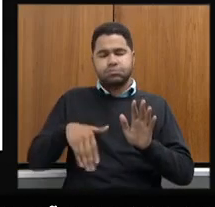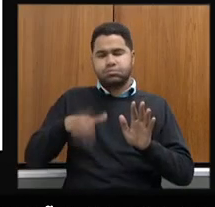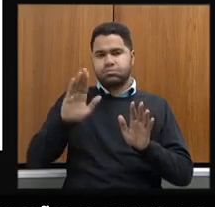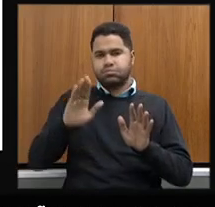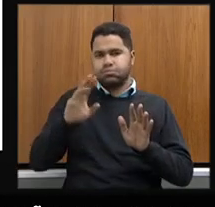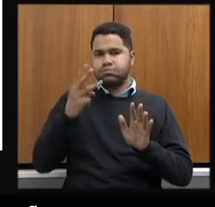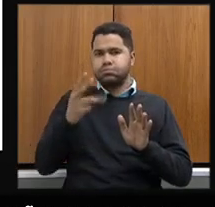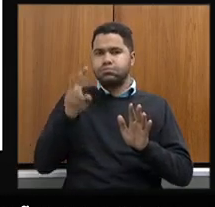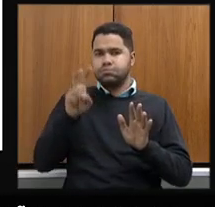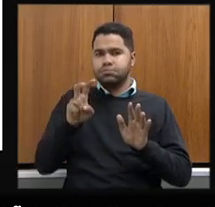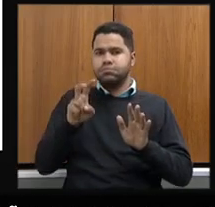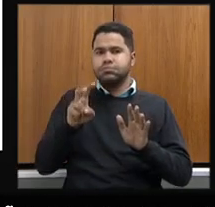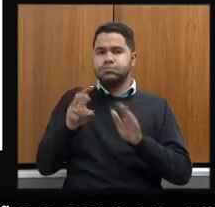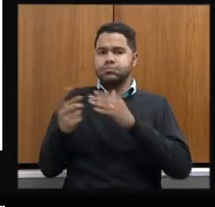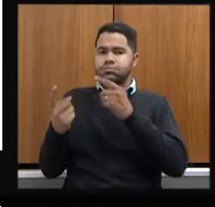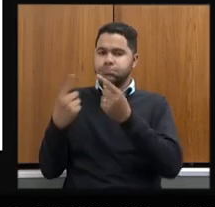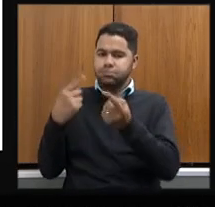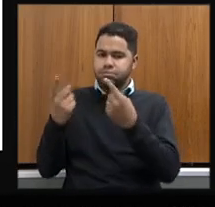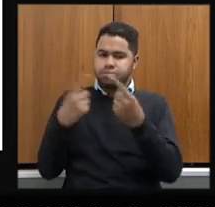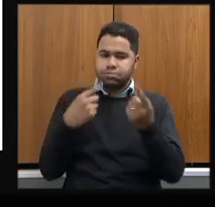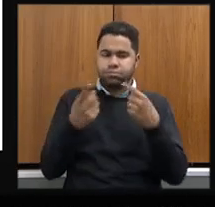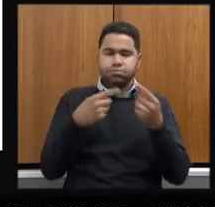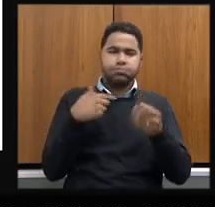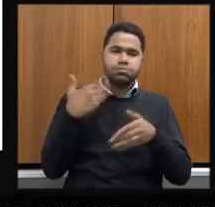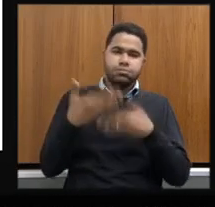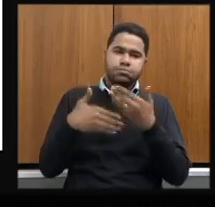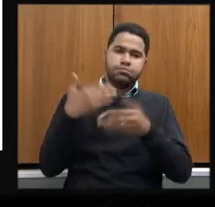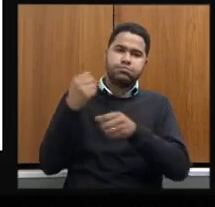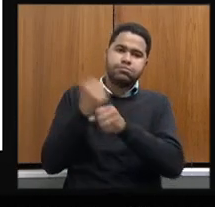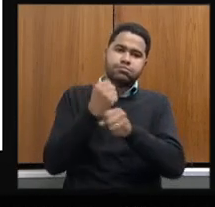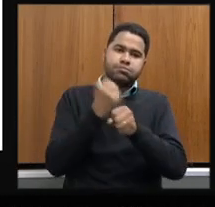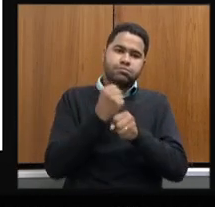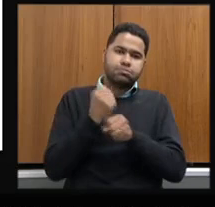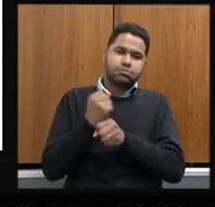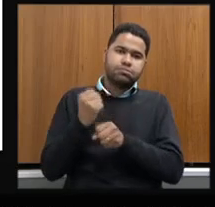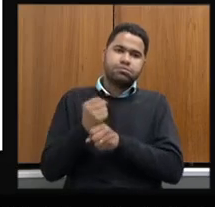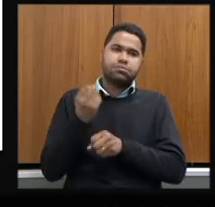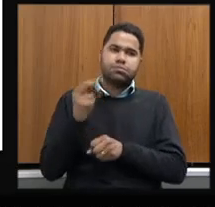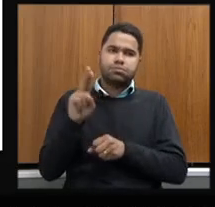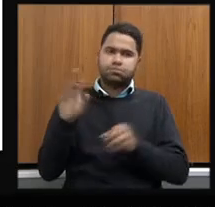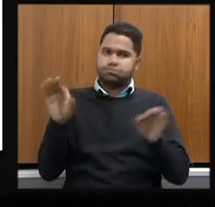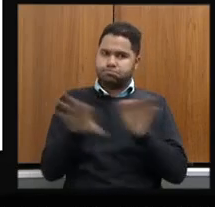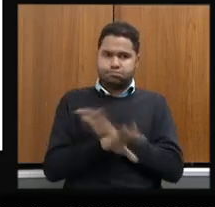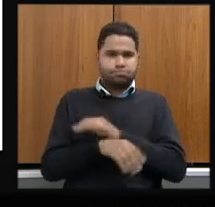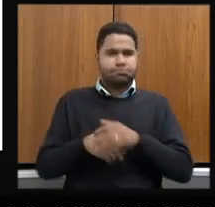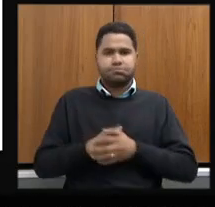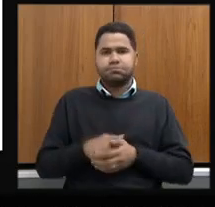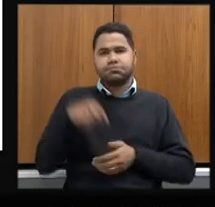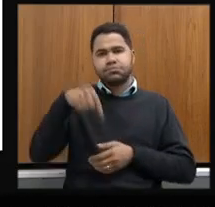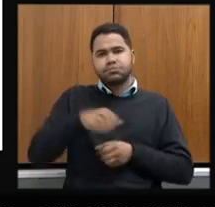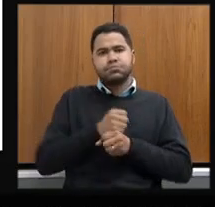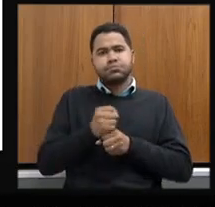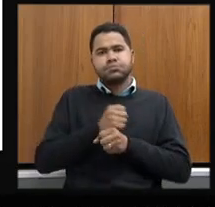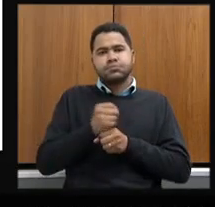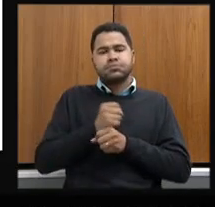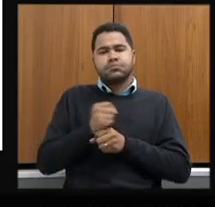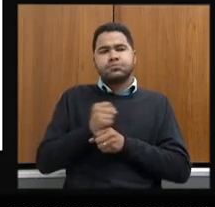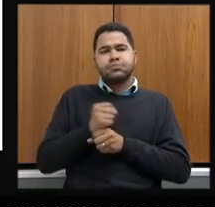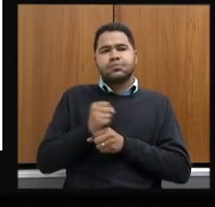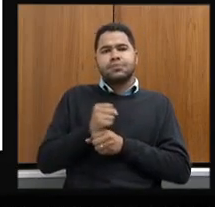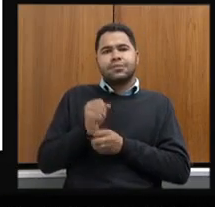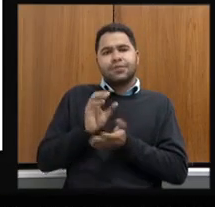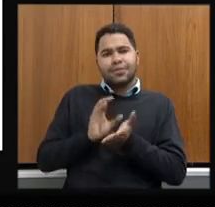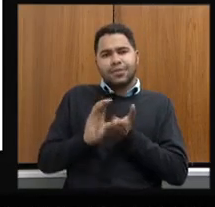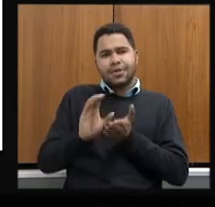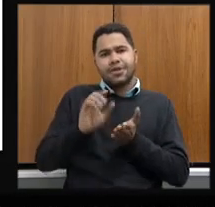35 trechos rodoviários com obras em andamento ou concluído fizemos neste ano repasse da segunda e terceira